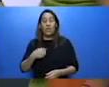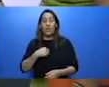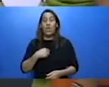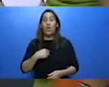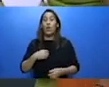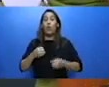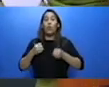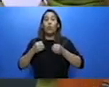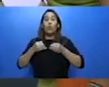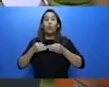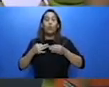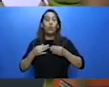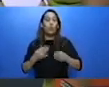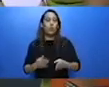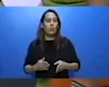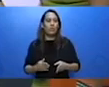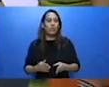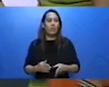palavra em destaque?